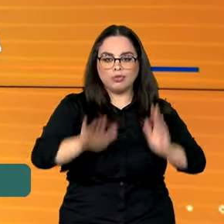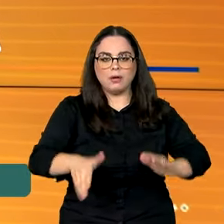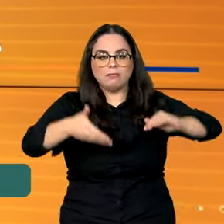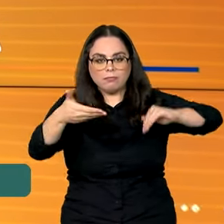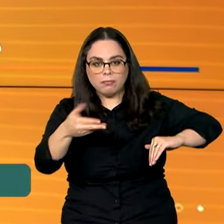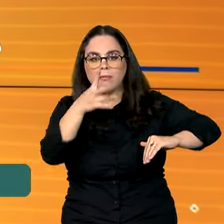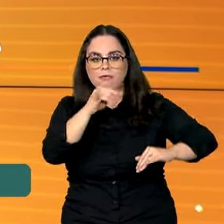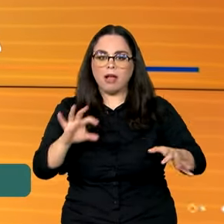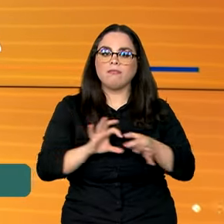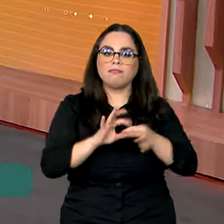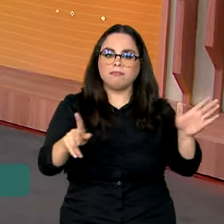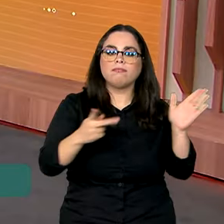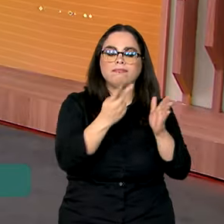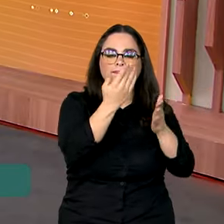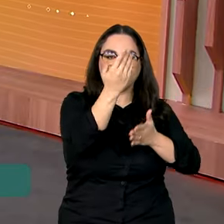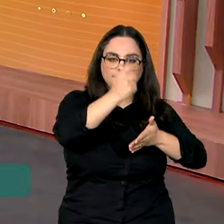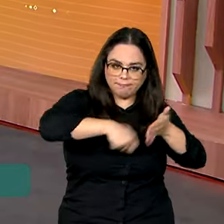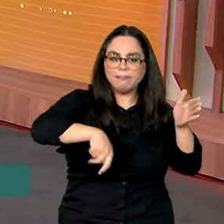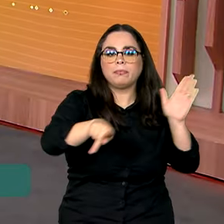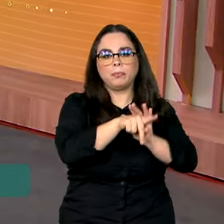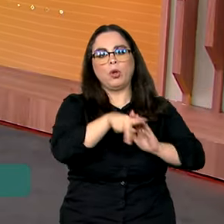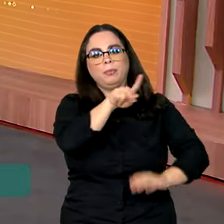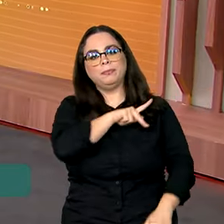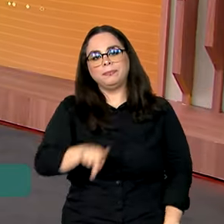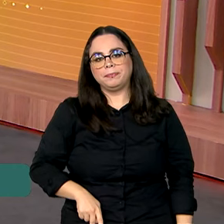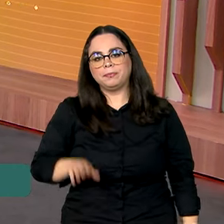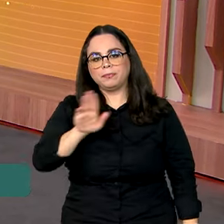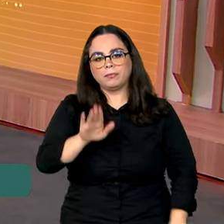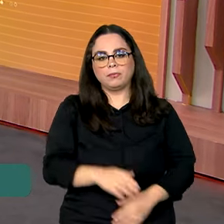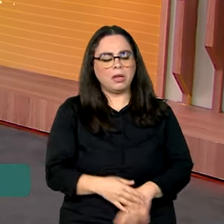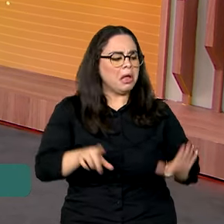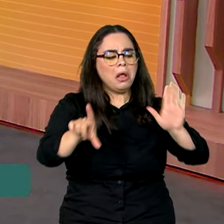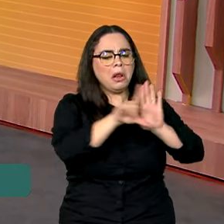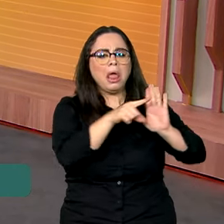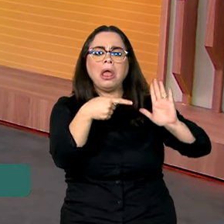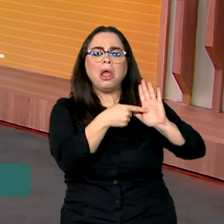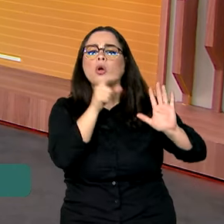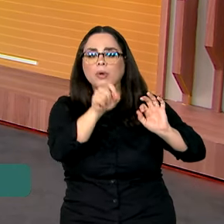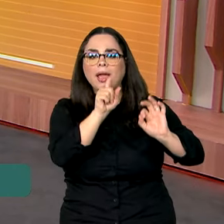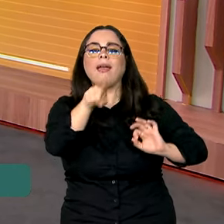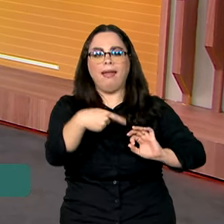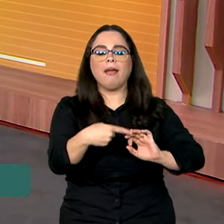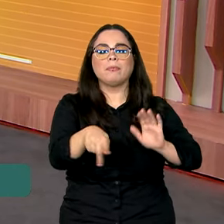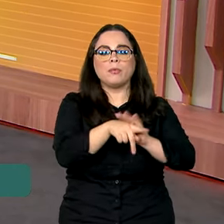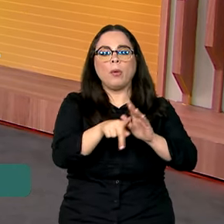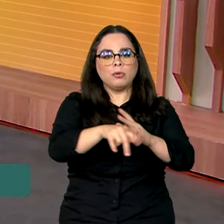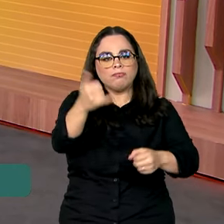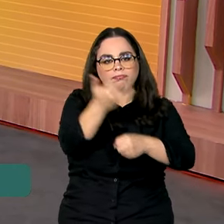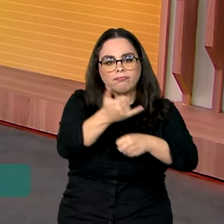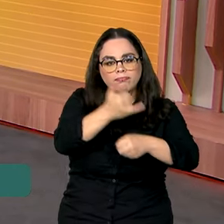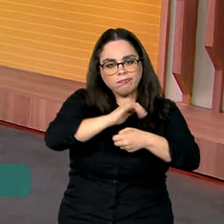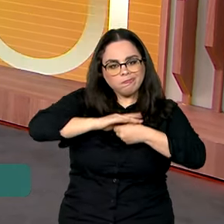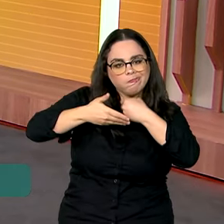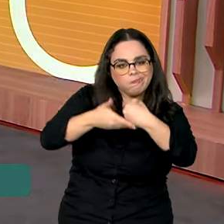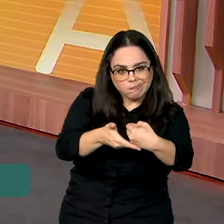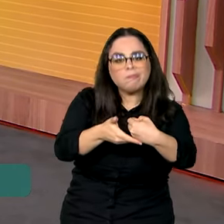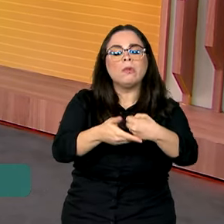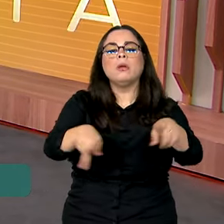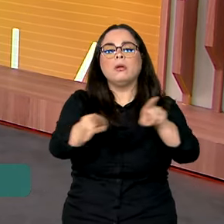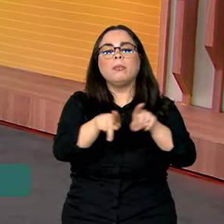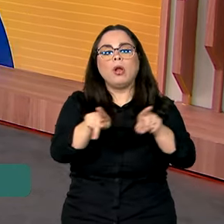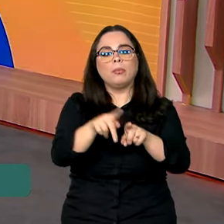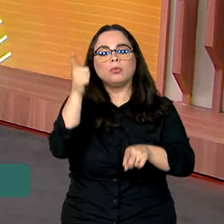pelo presidente Lula. A nova lei cria os programas nacionais de diesel verde, de combustível sustentável